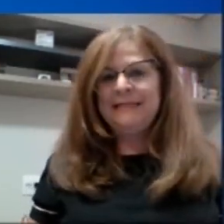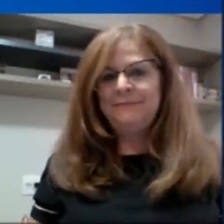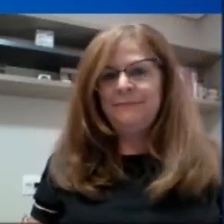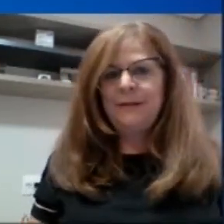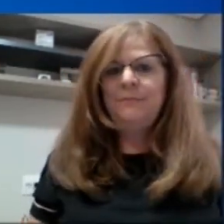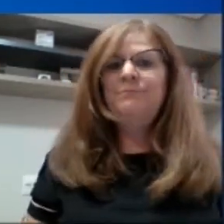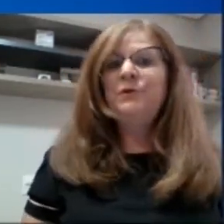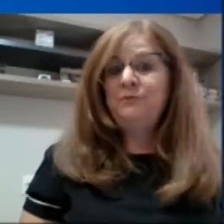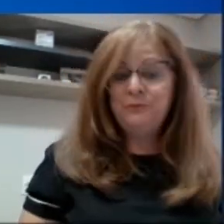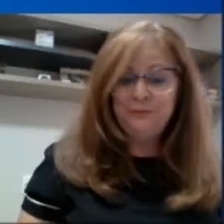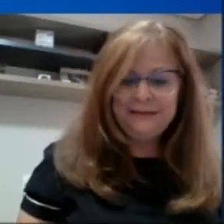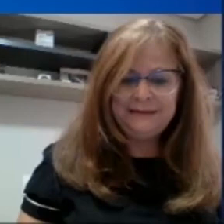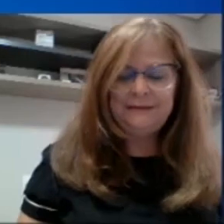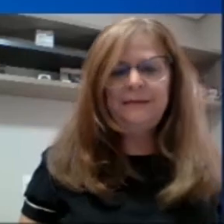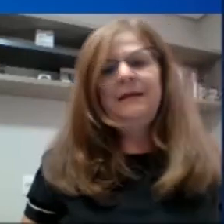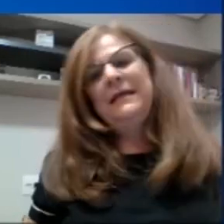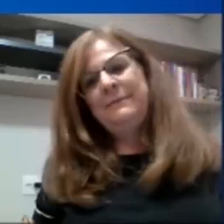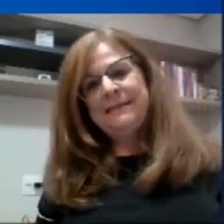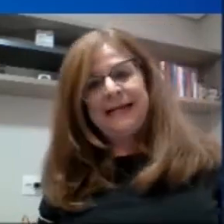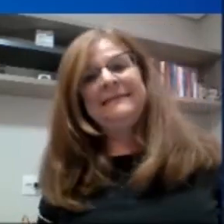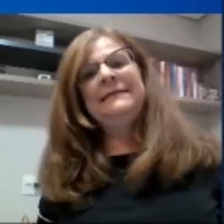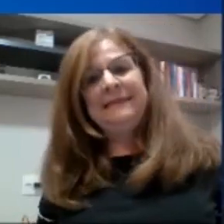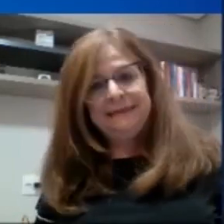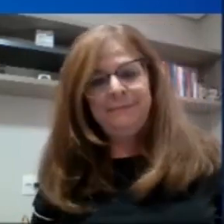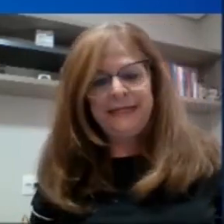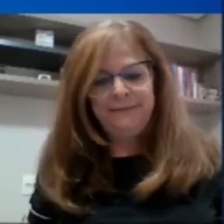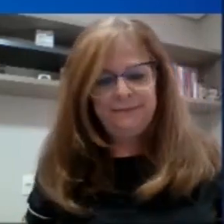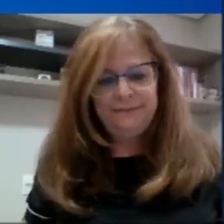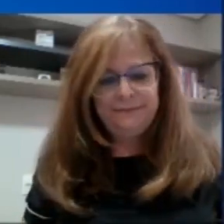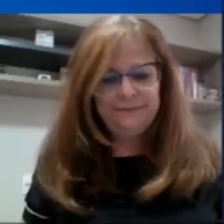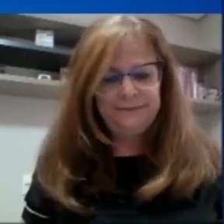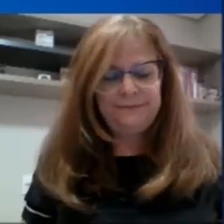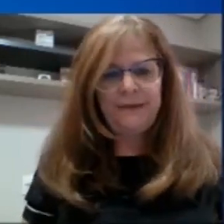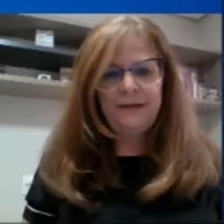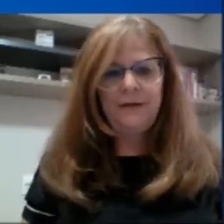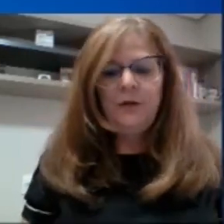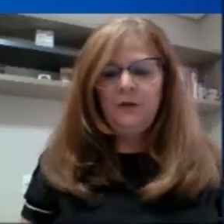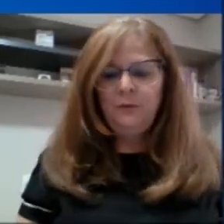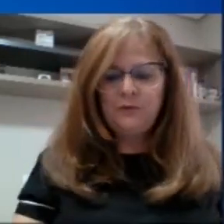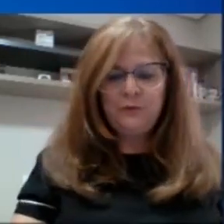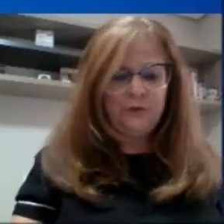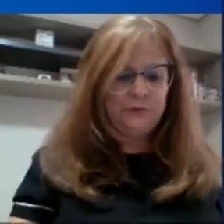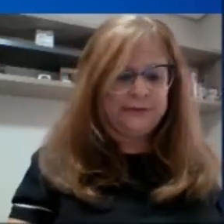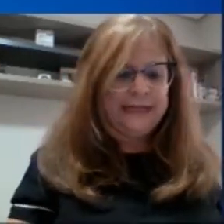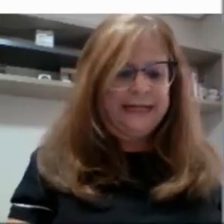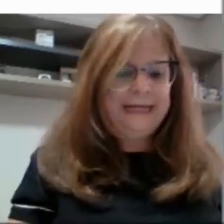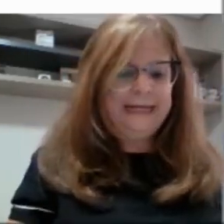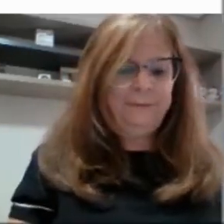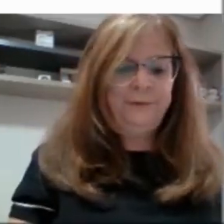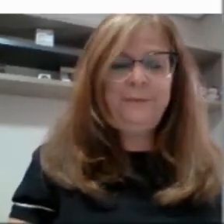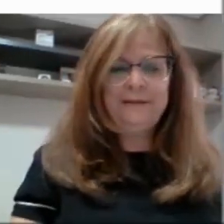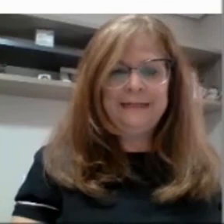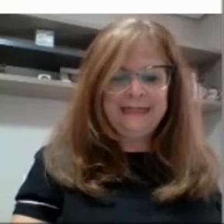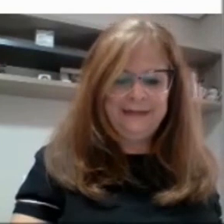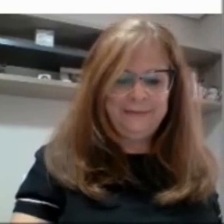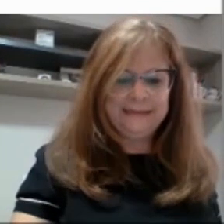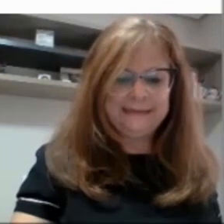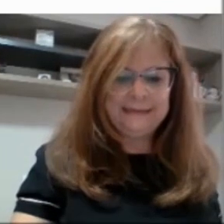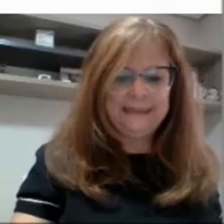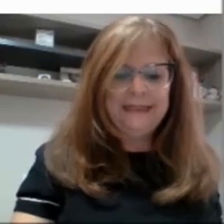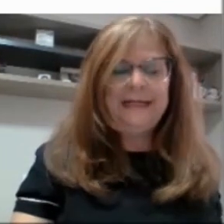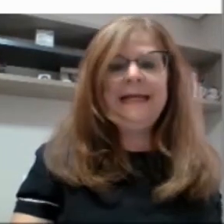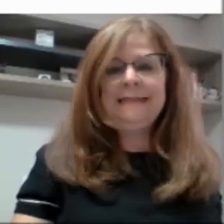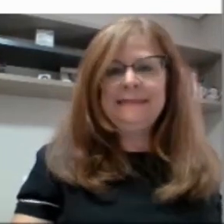hábeis, profundas e abstratas também. Os surdos, por meio da